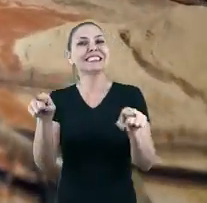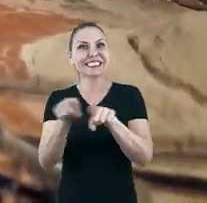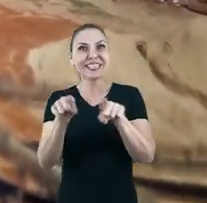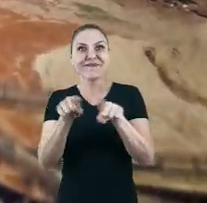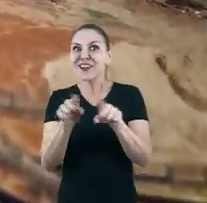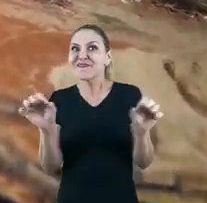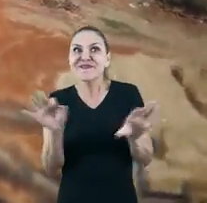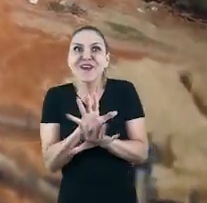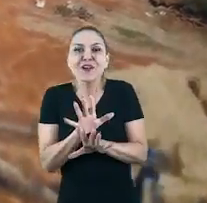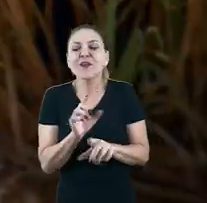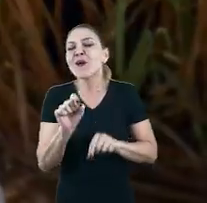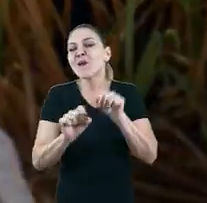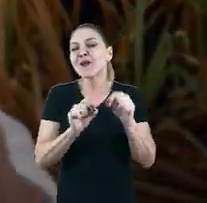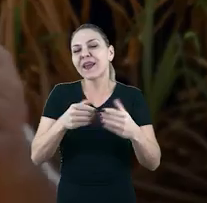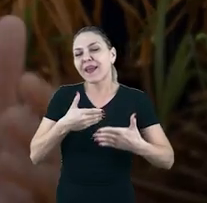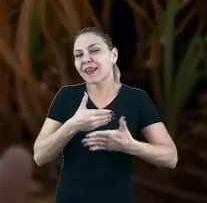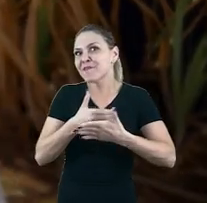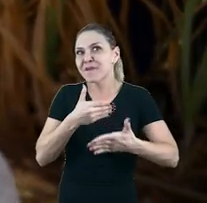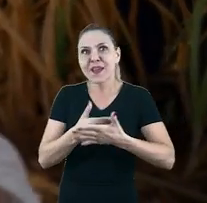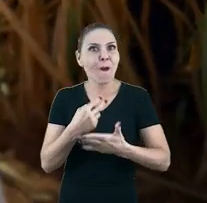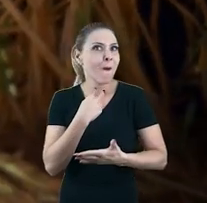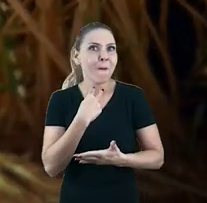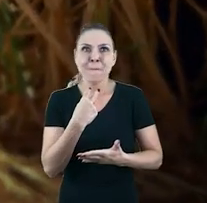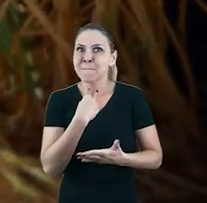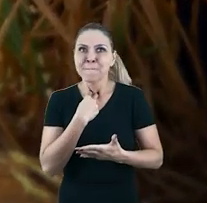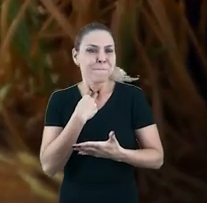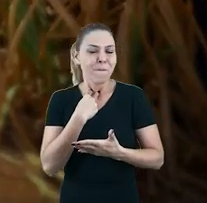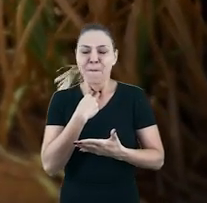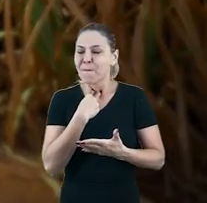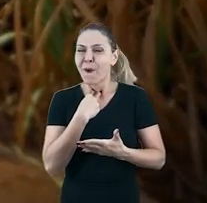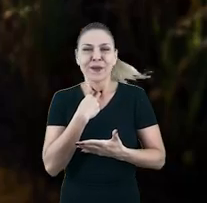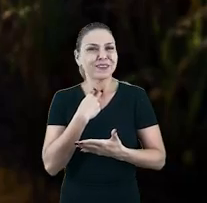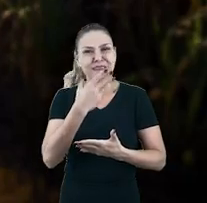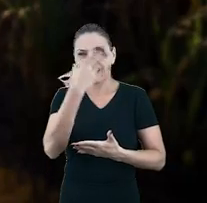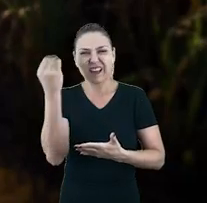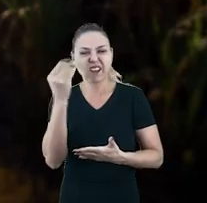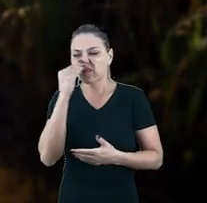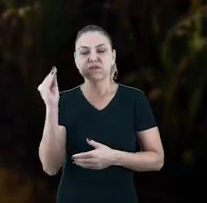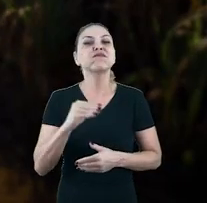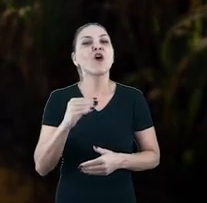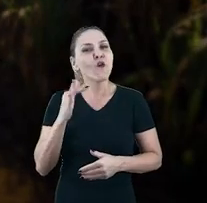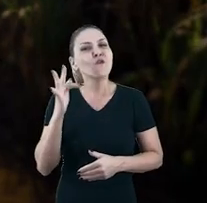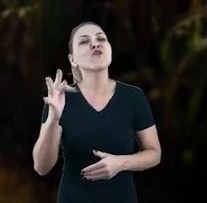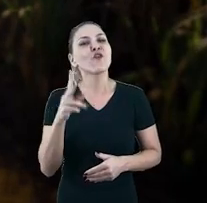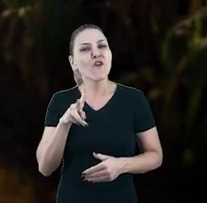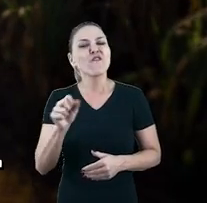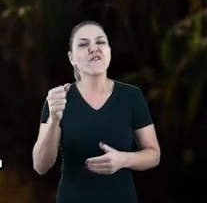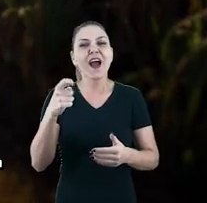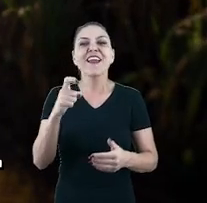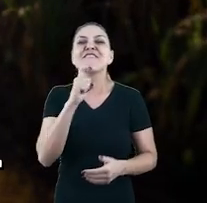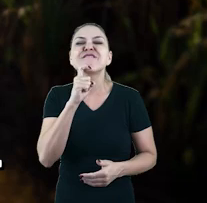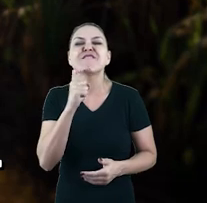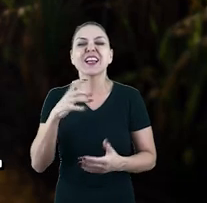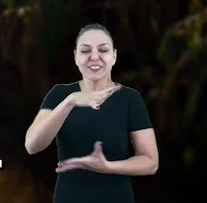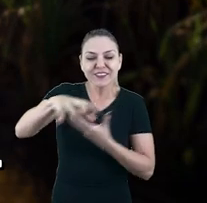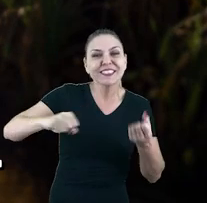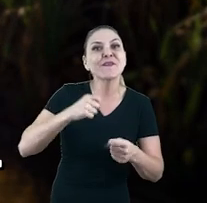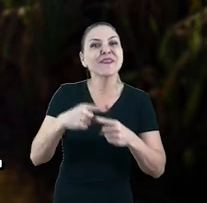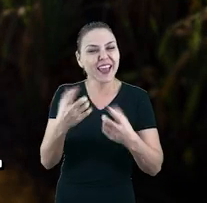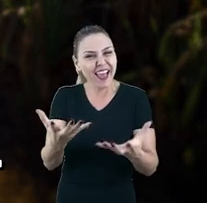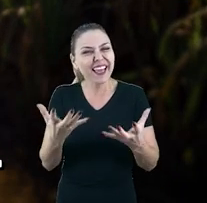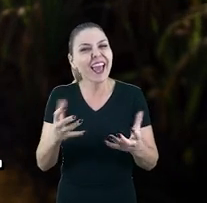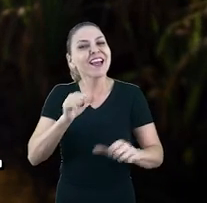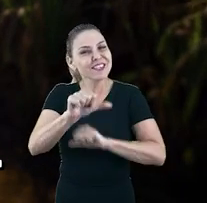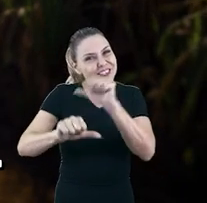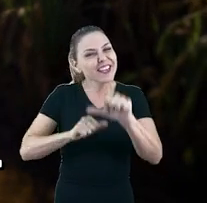tecnologia, também. Disso, Ribeirão não pode abrir mão. O futuro vai ser verde, porque quando a gente